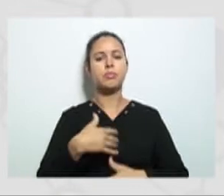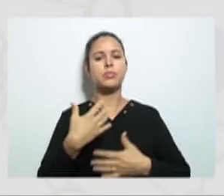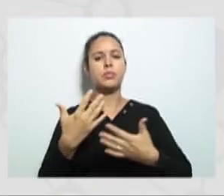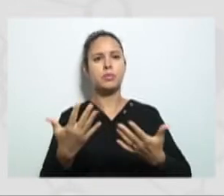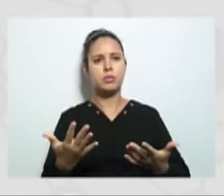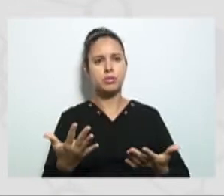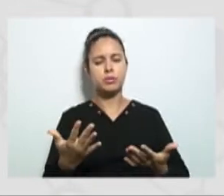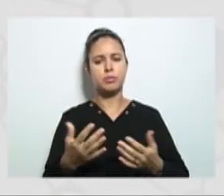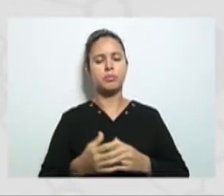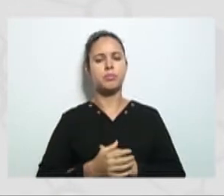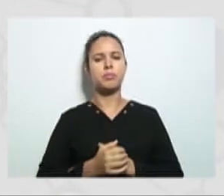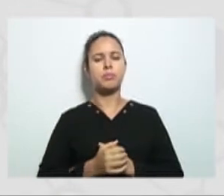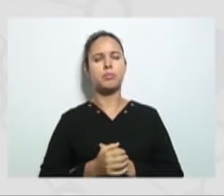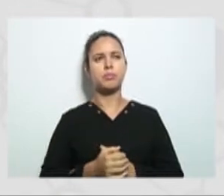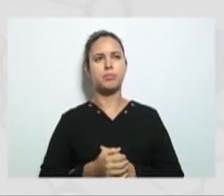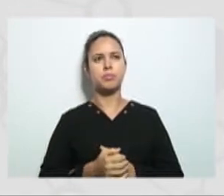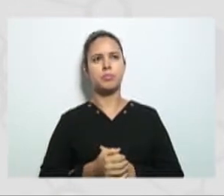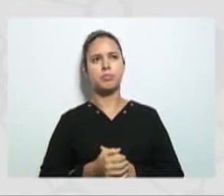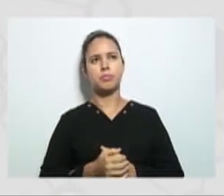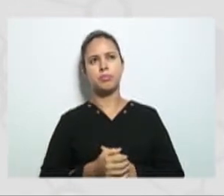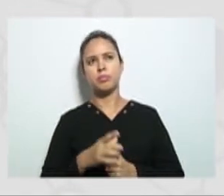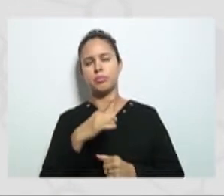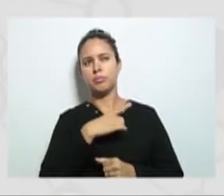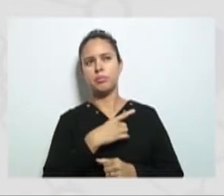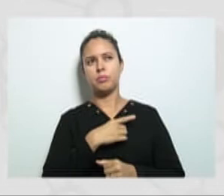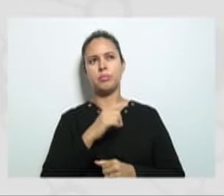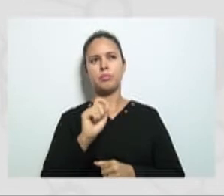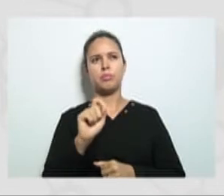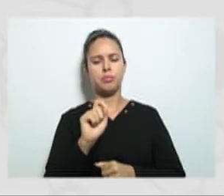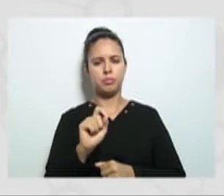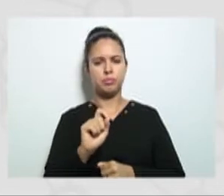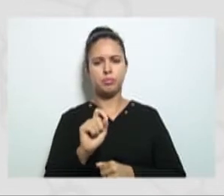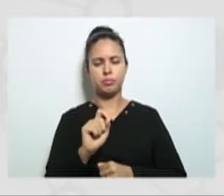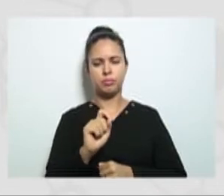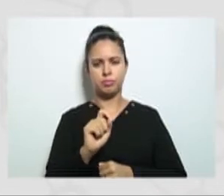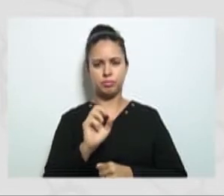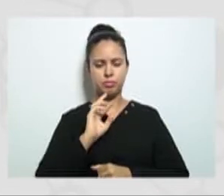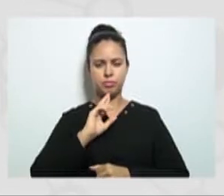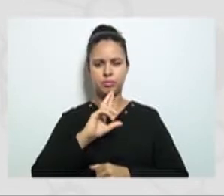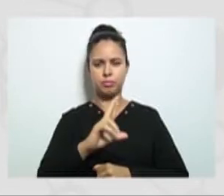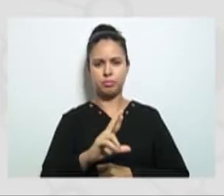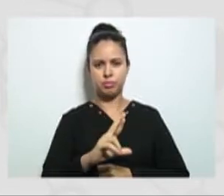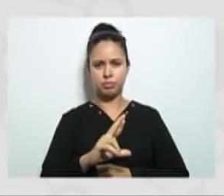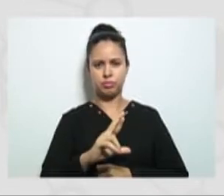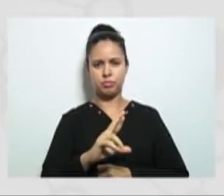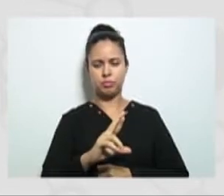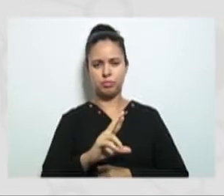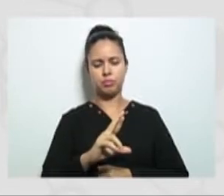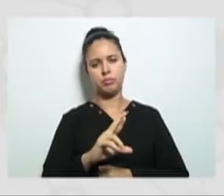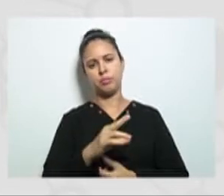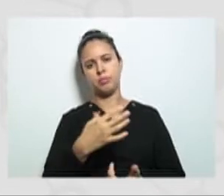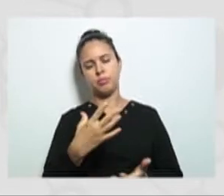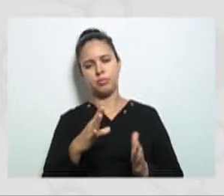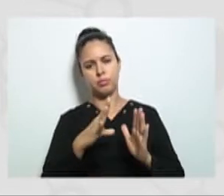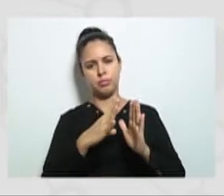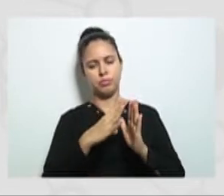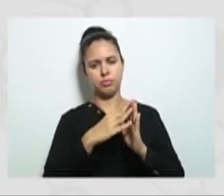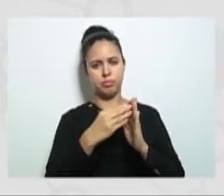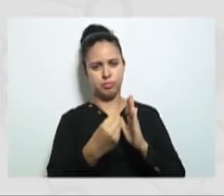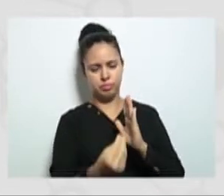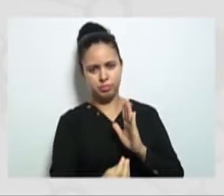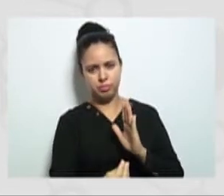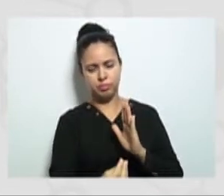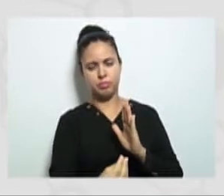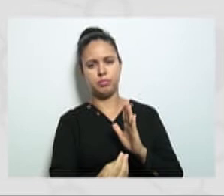pode dizer, professor? Olha, aqui na minha resposta foi aquelas que eu passei, ó. Ctrl C, Ctrl V e